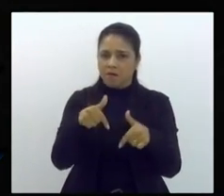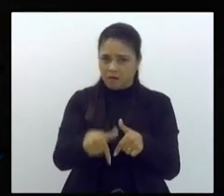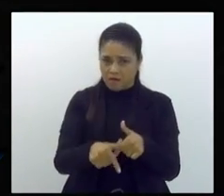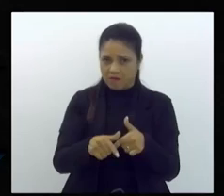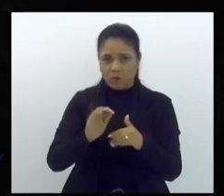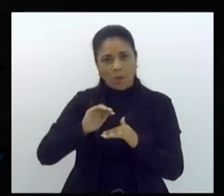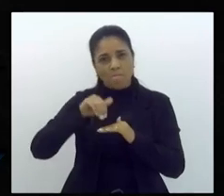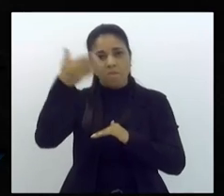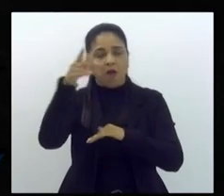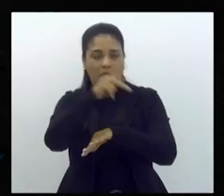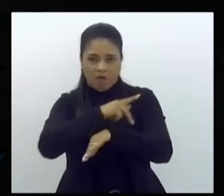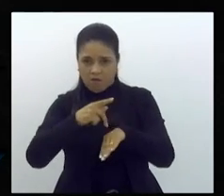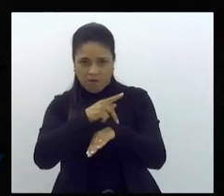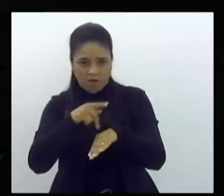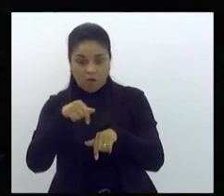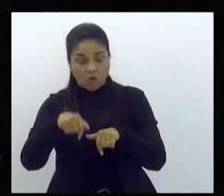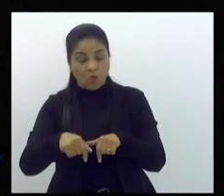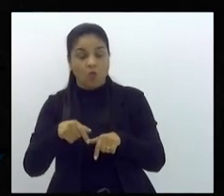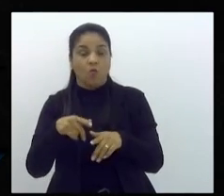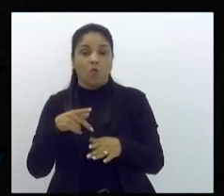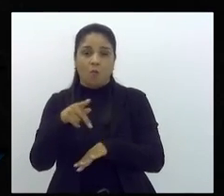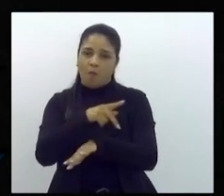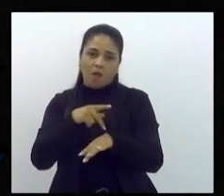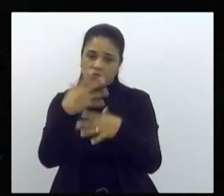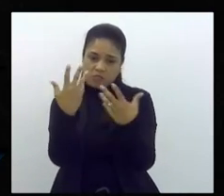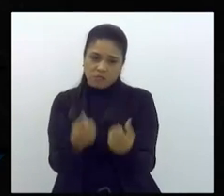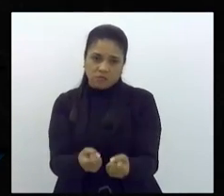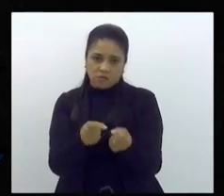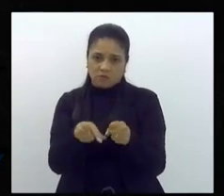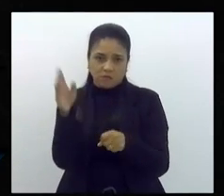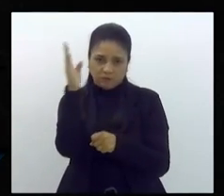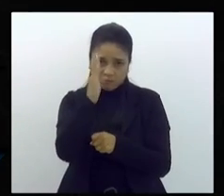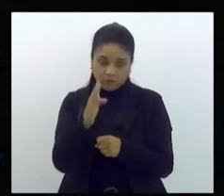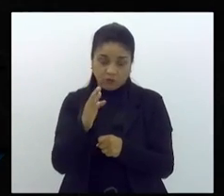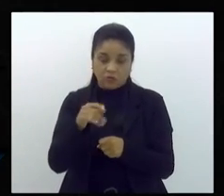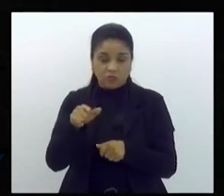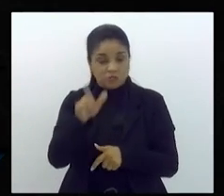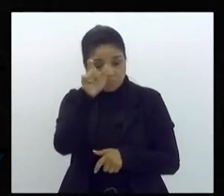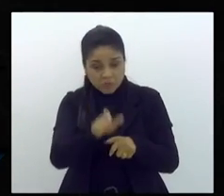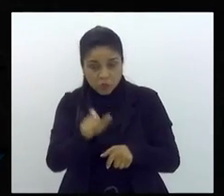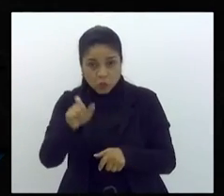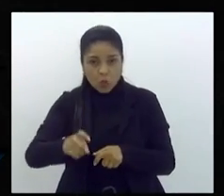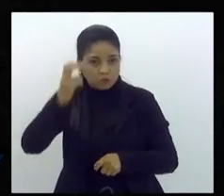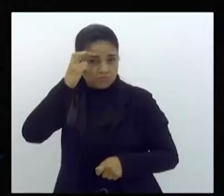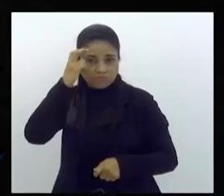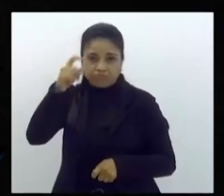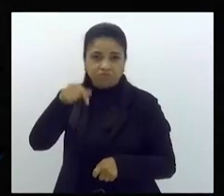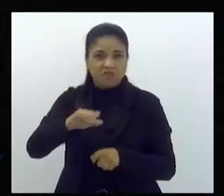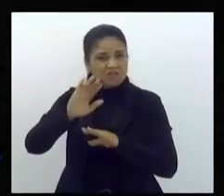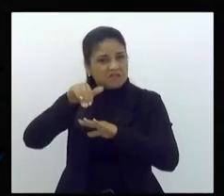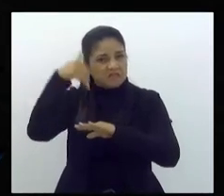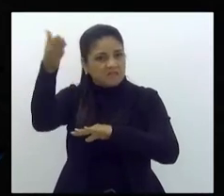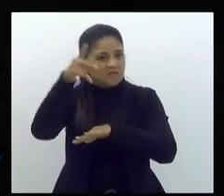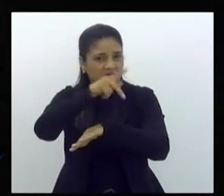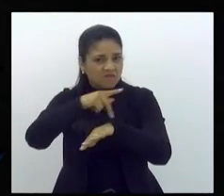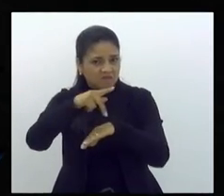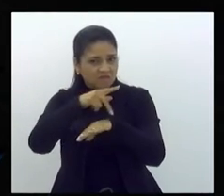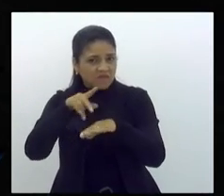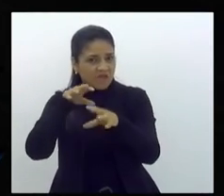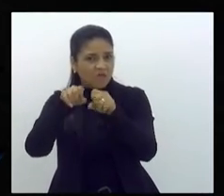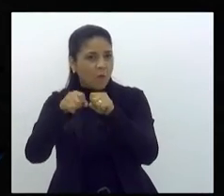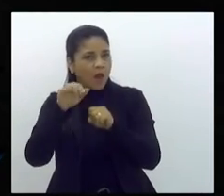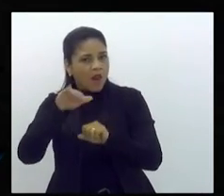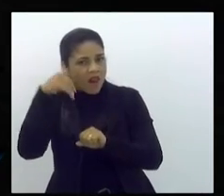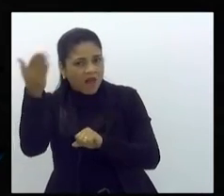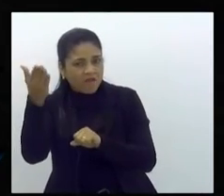falou esse país não pode continuar permitindo que o seu gênios vão trabalhar lá fora e se formar lá